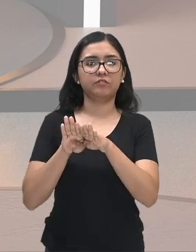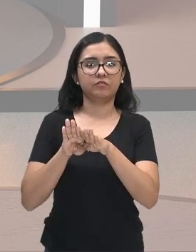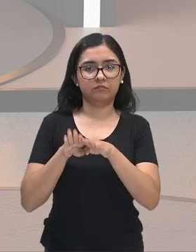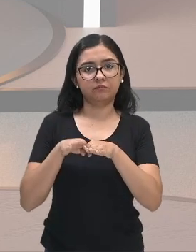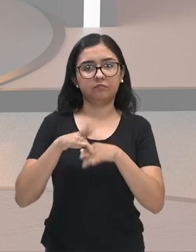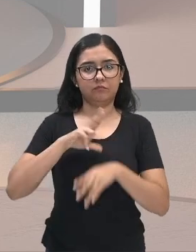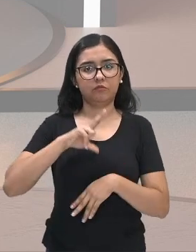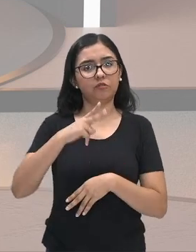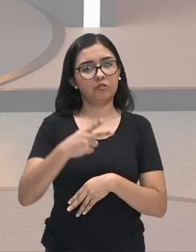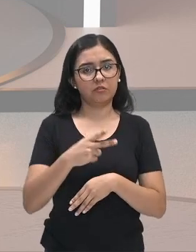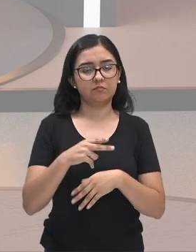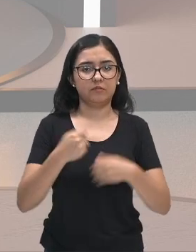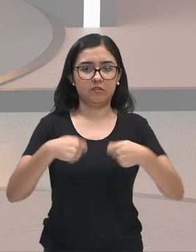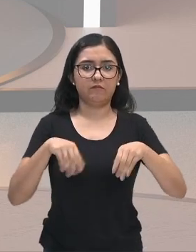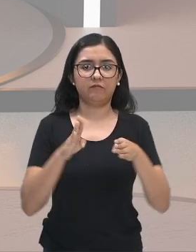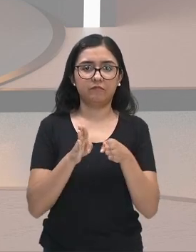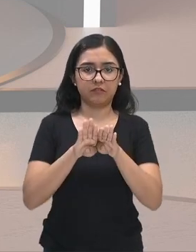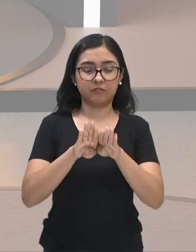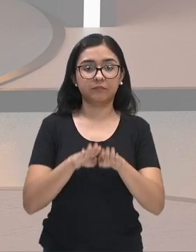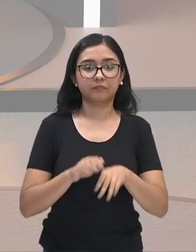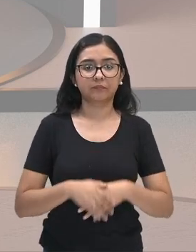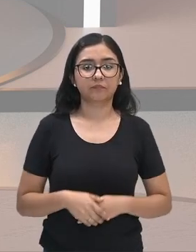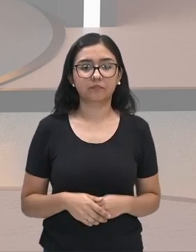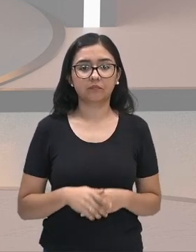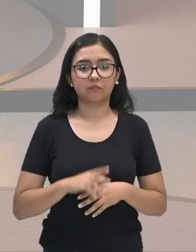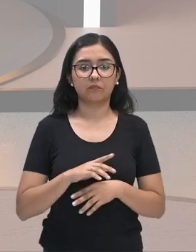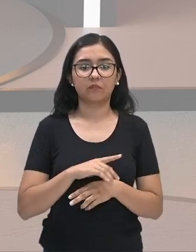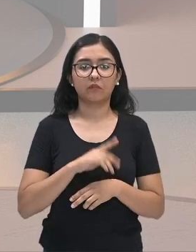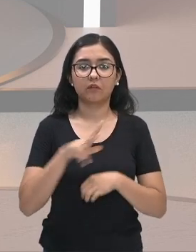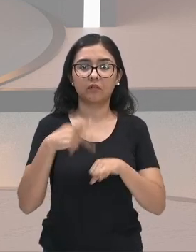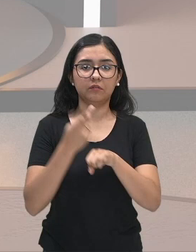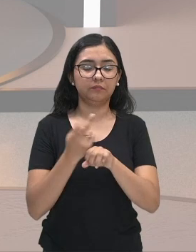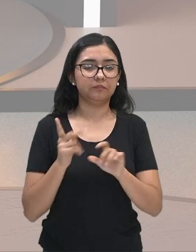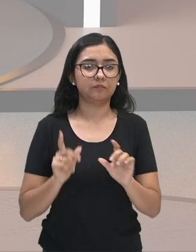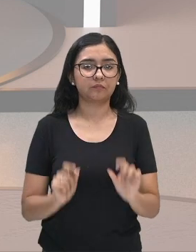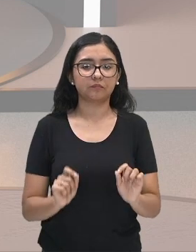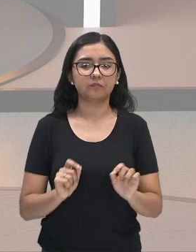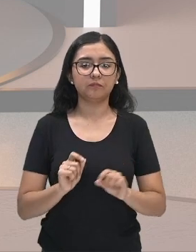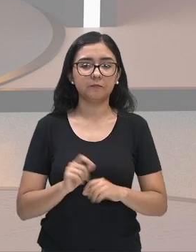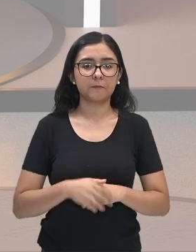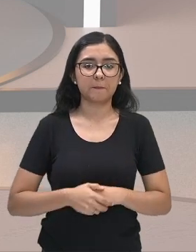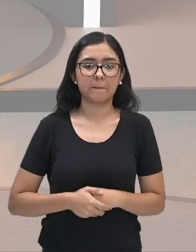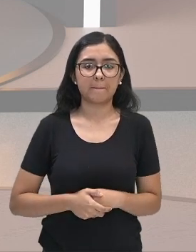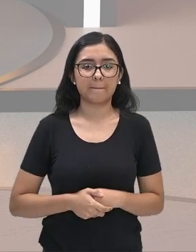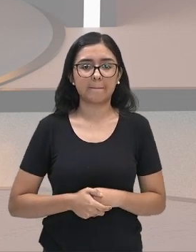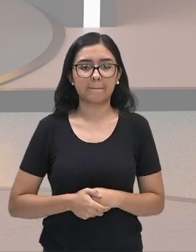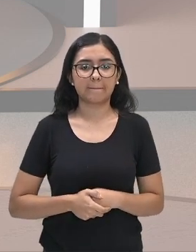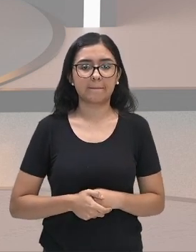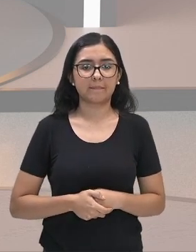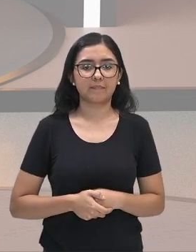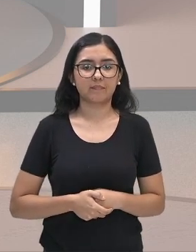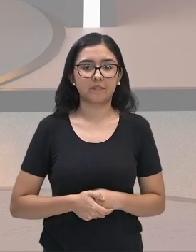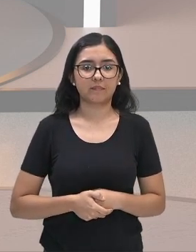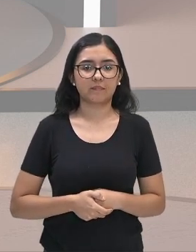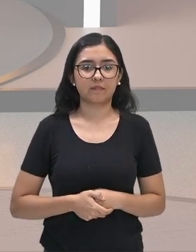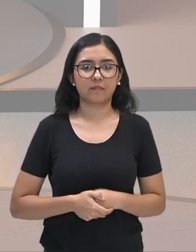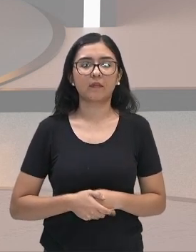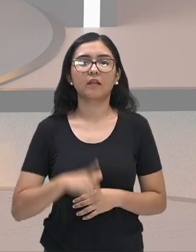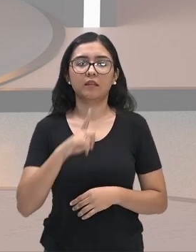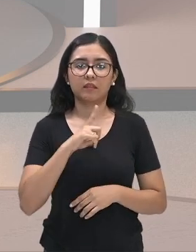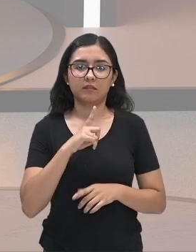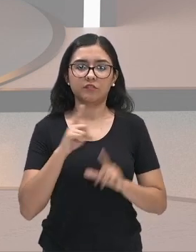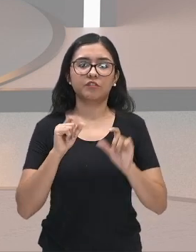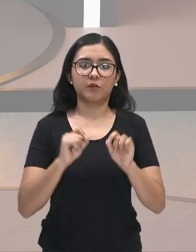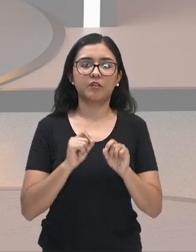fechar seus portos aos navios ingleses. Depois, ele deveria incorporar seus navios à esquadra francesa.